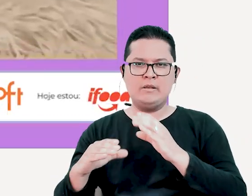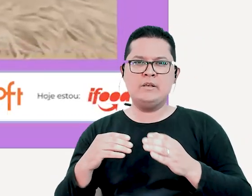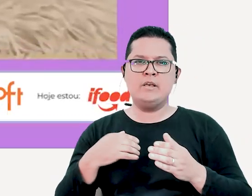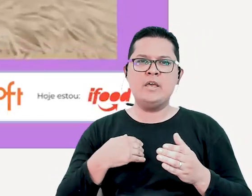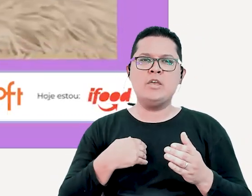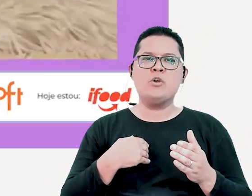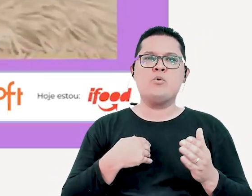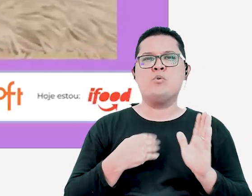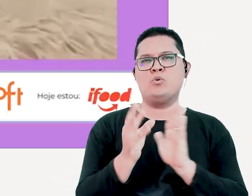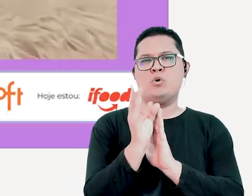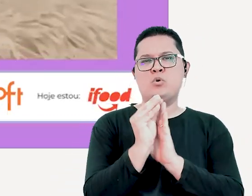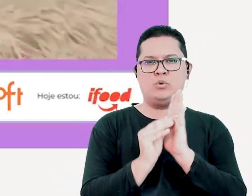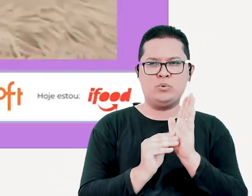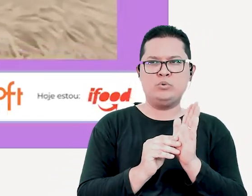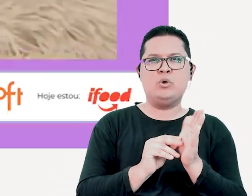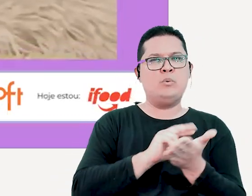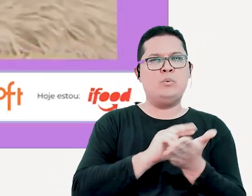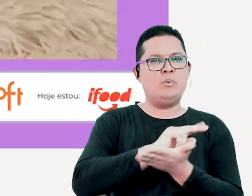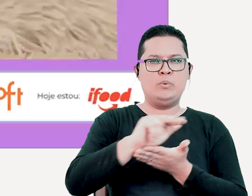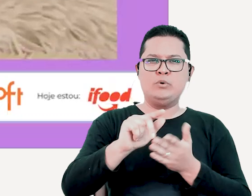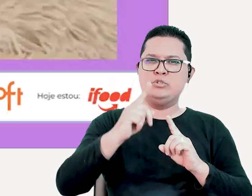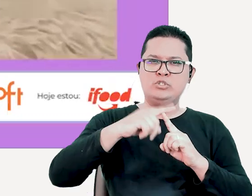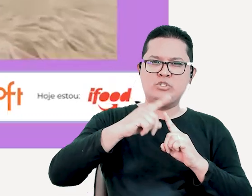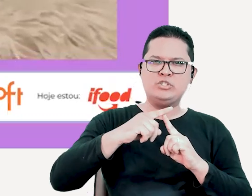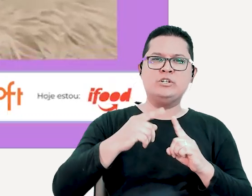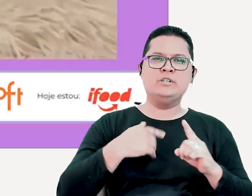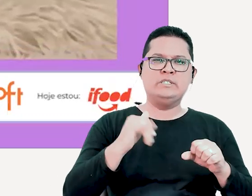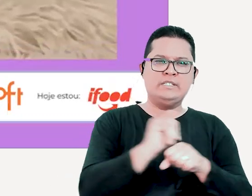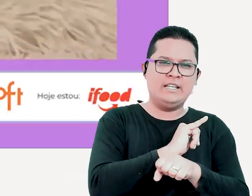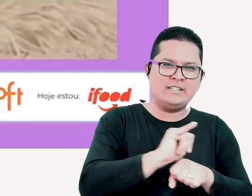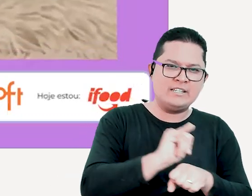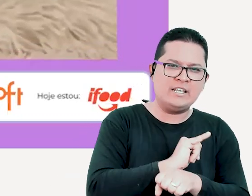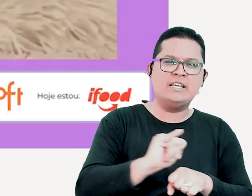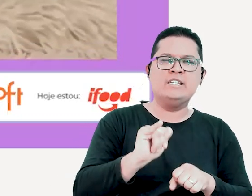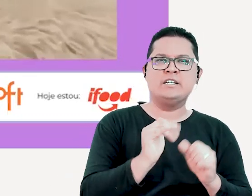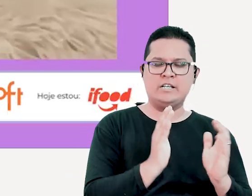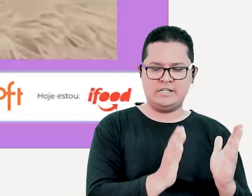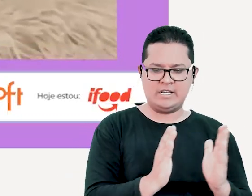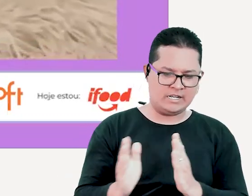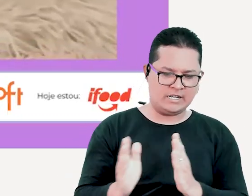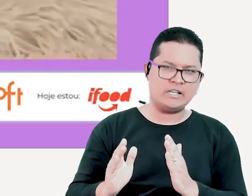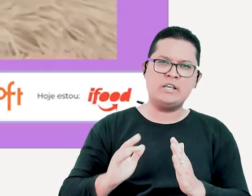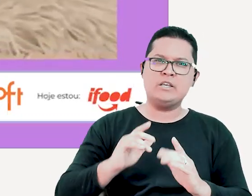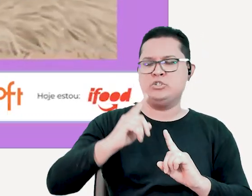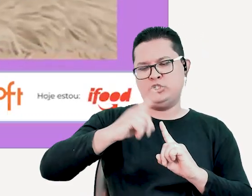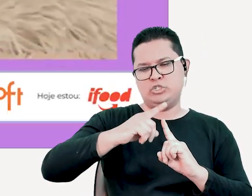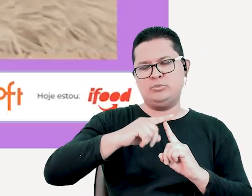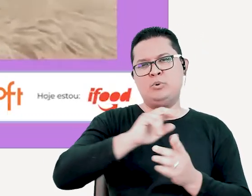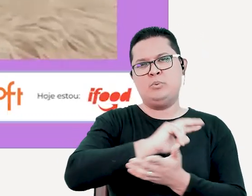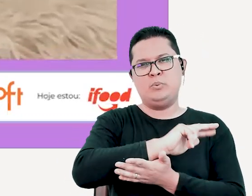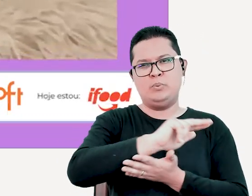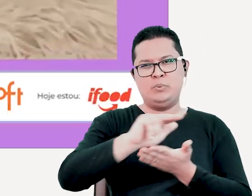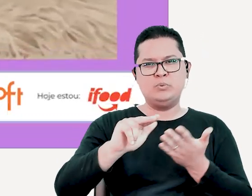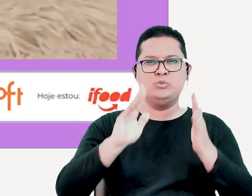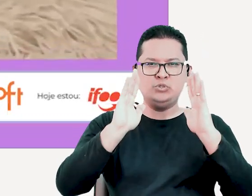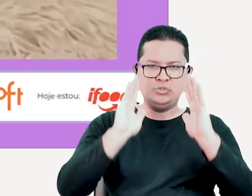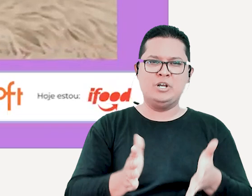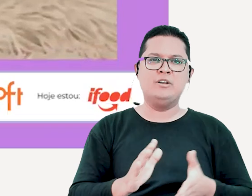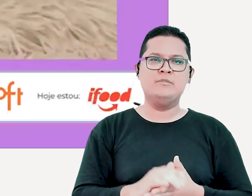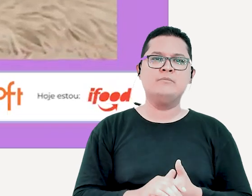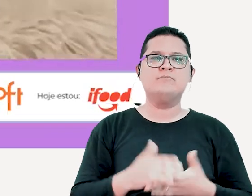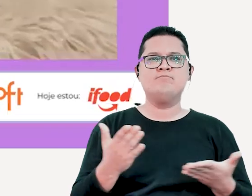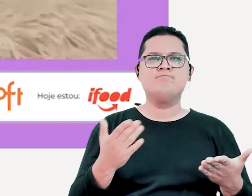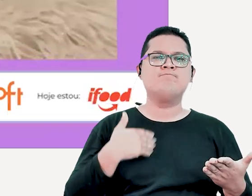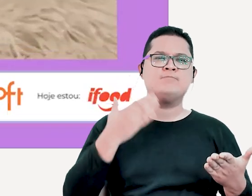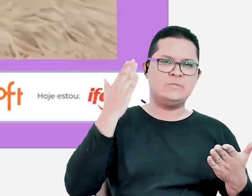fiz estratégia e planejamento de todos os tipos, e como conteúdo, comunicação e pessoas, né, são três coisas